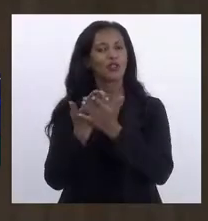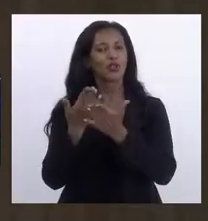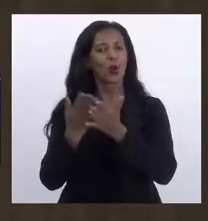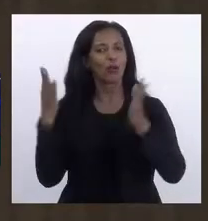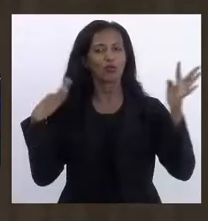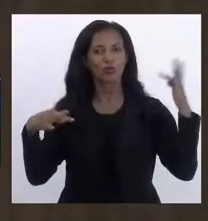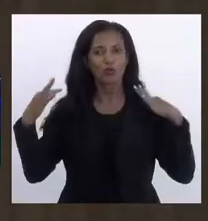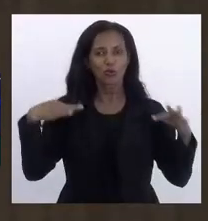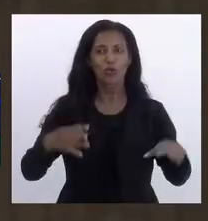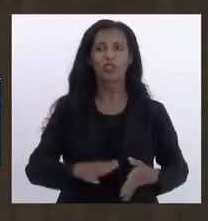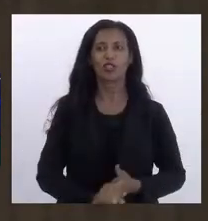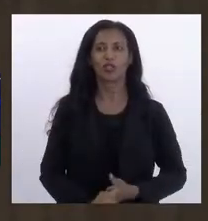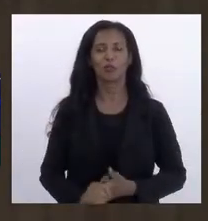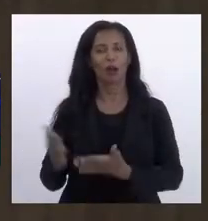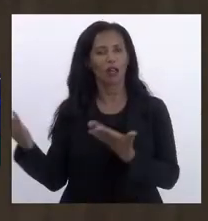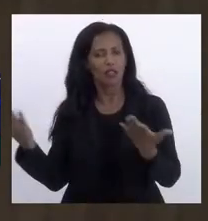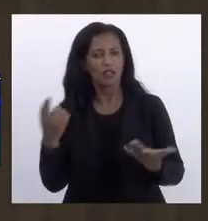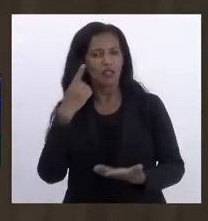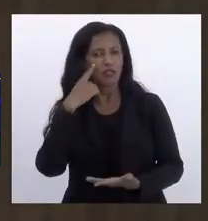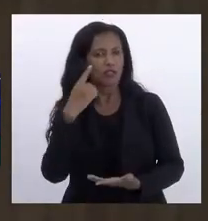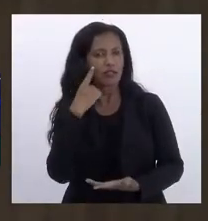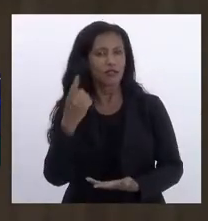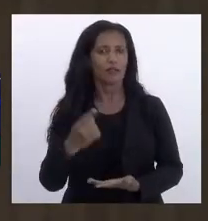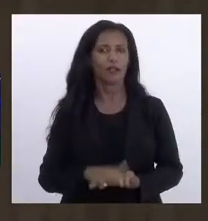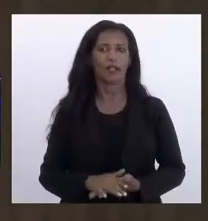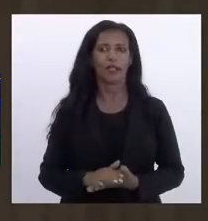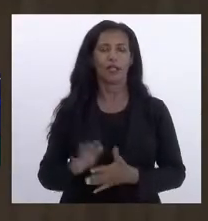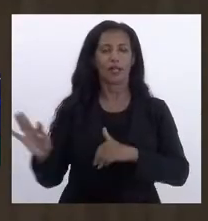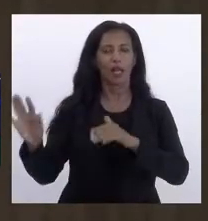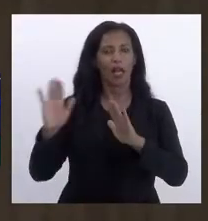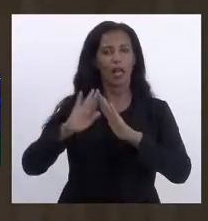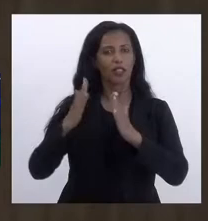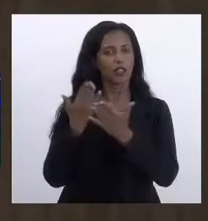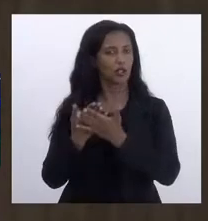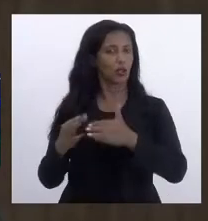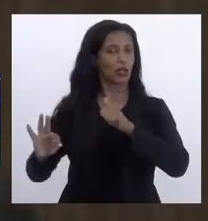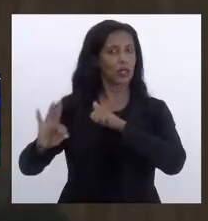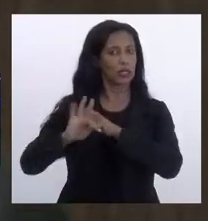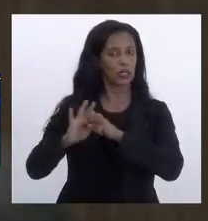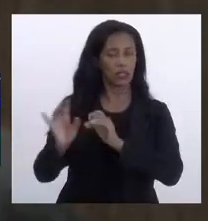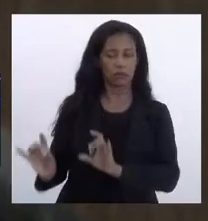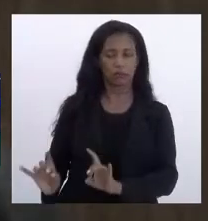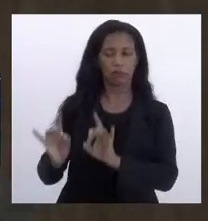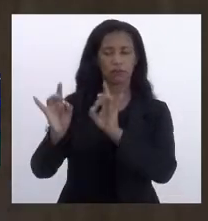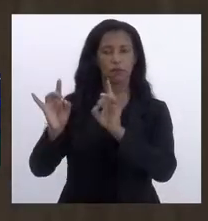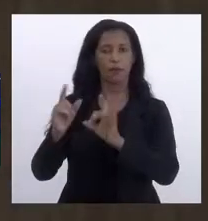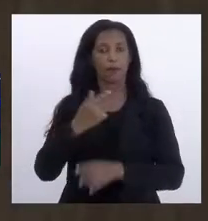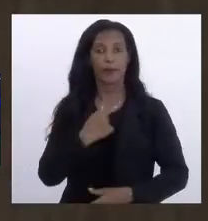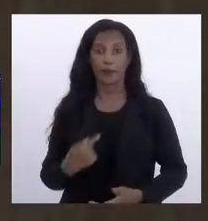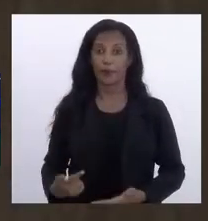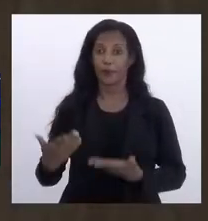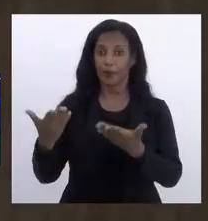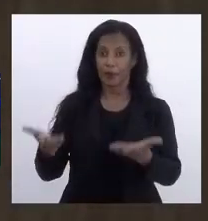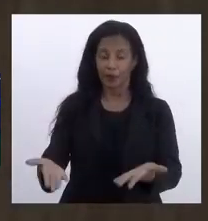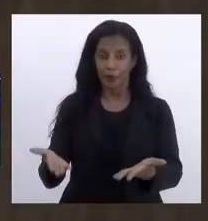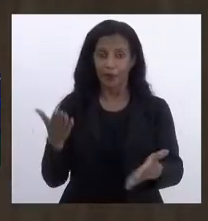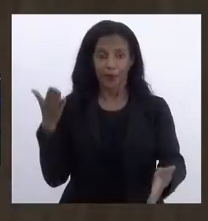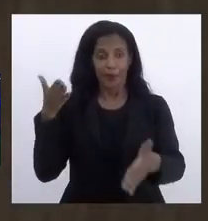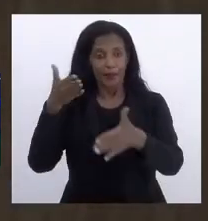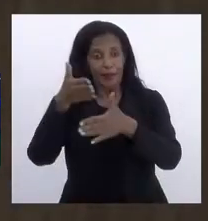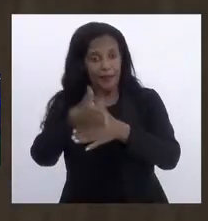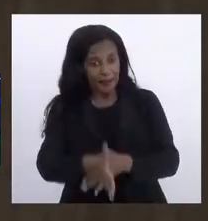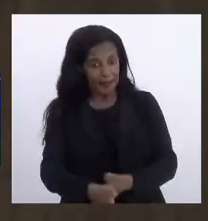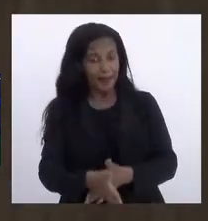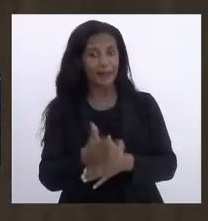turismo. A gente vê que muitas vezes as escolas técnicas ou de especialidades abertas pelo governo entram num